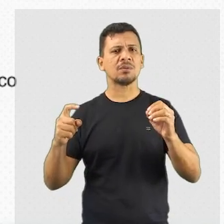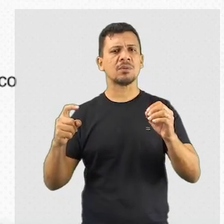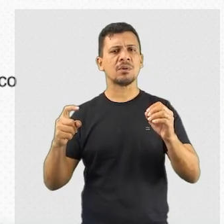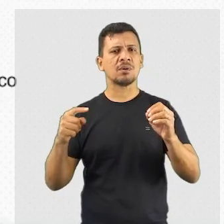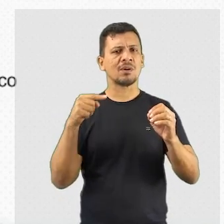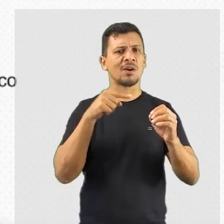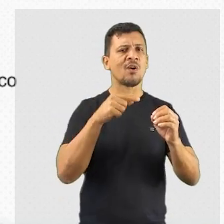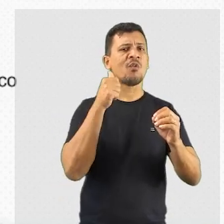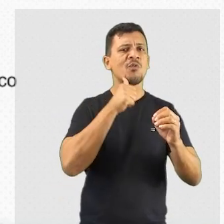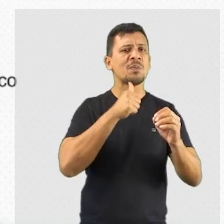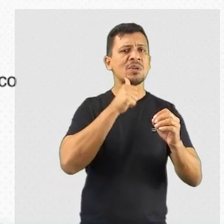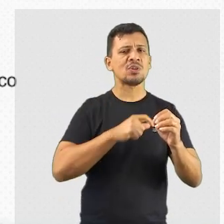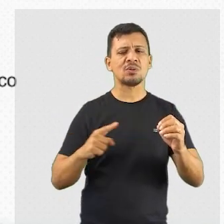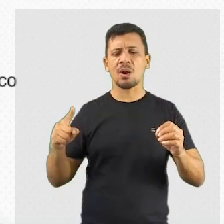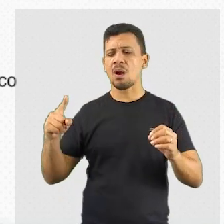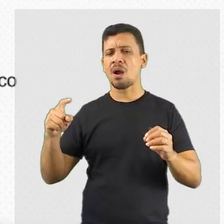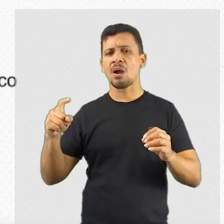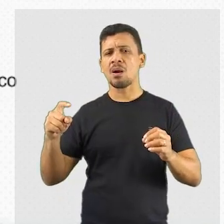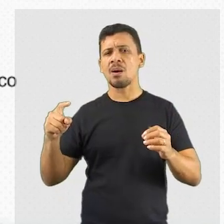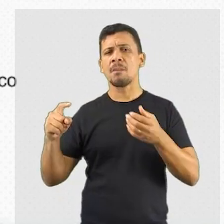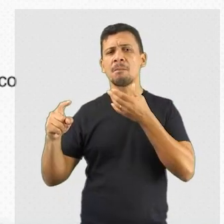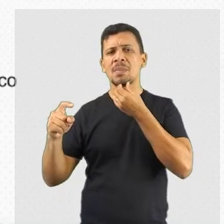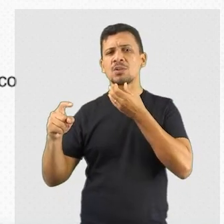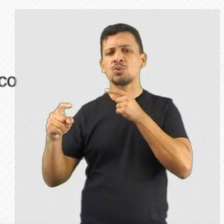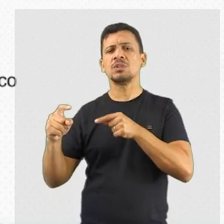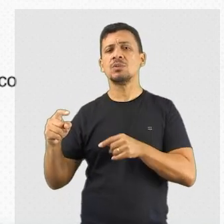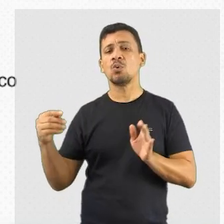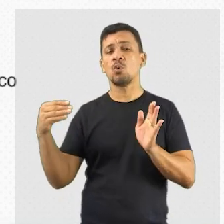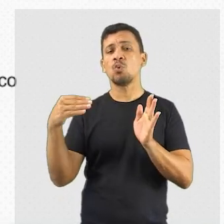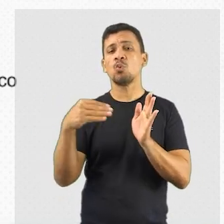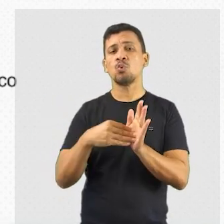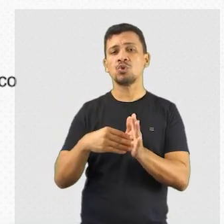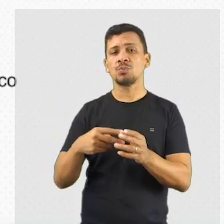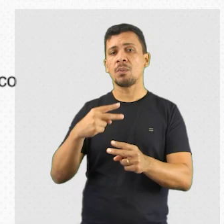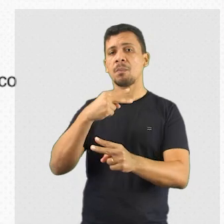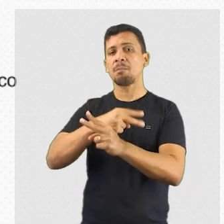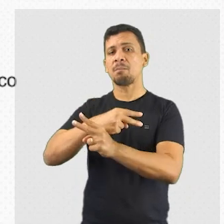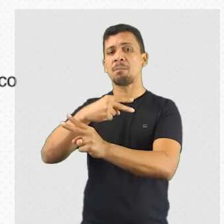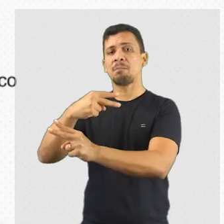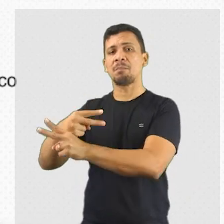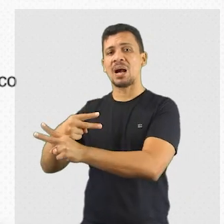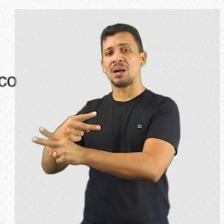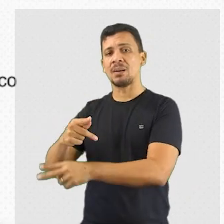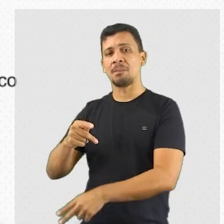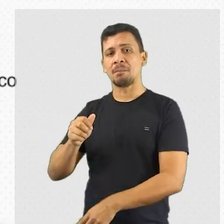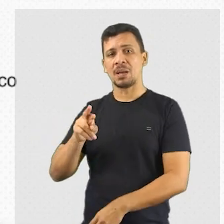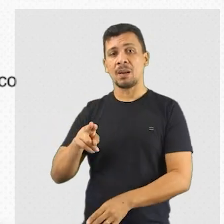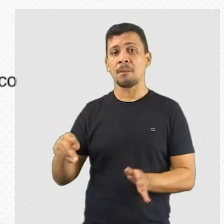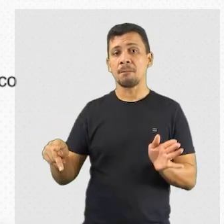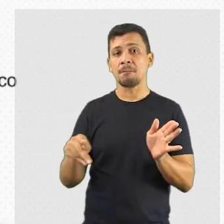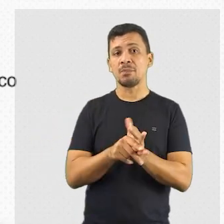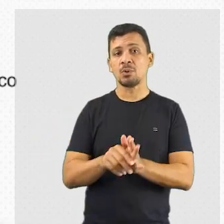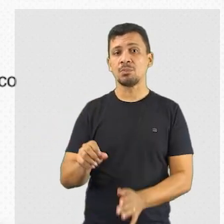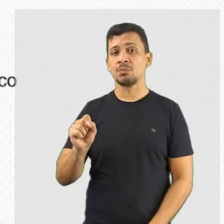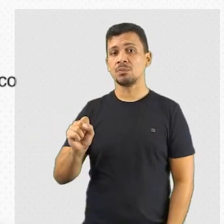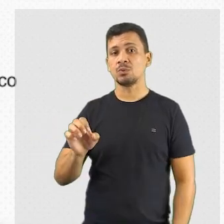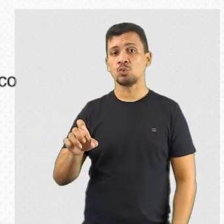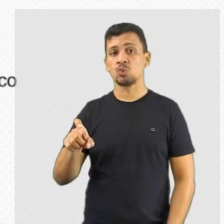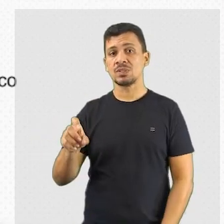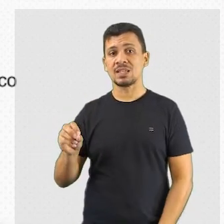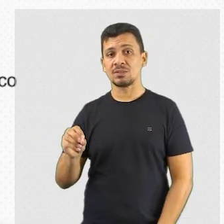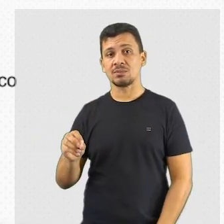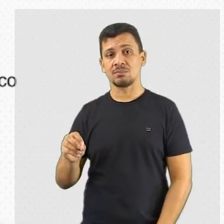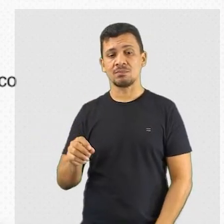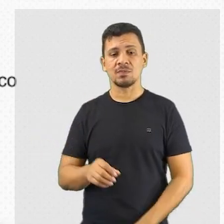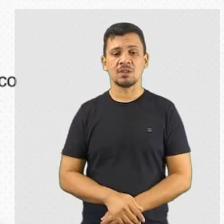feminino ou masculino, por causa desse último par de cromossomos, né, que a gente chama de cromossomos sexuais, tá? Então, a gente tem,